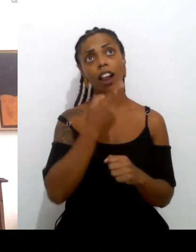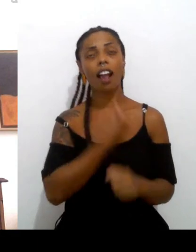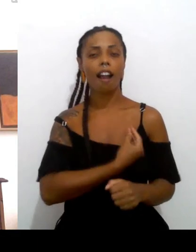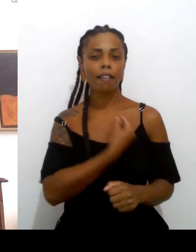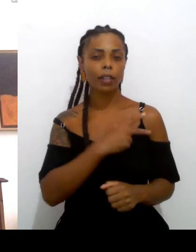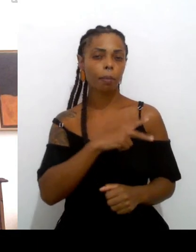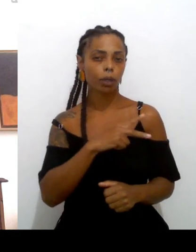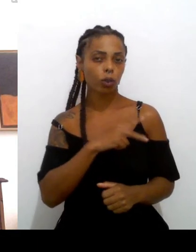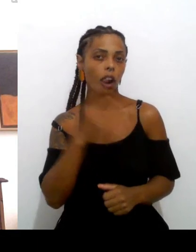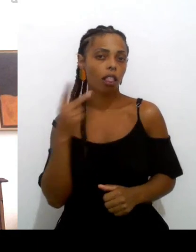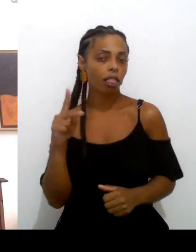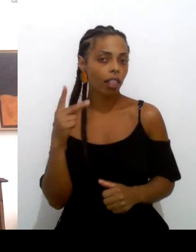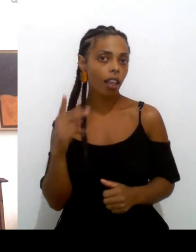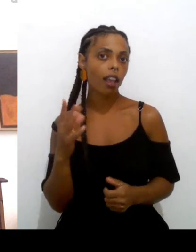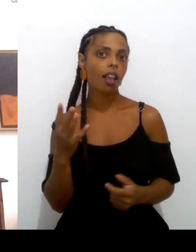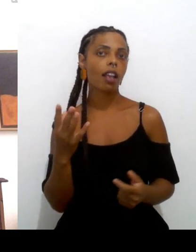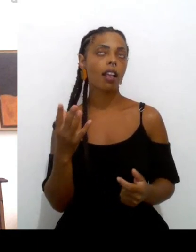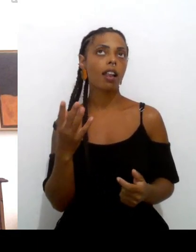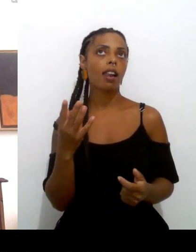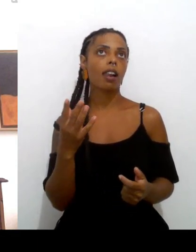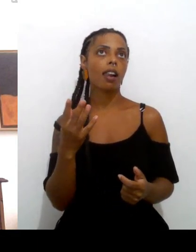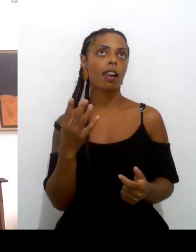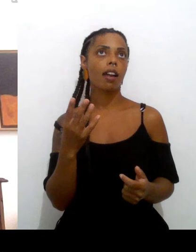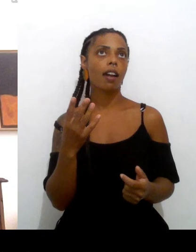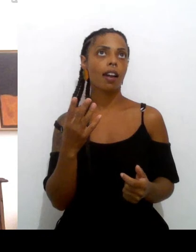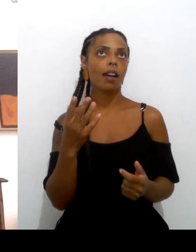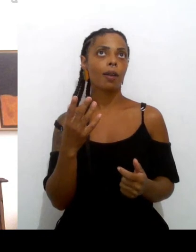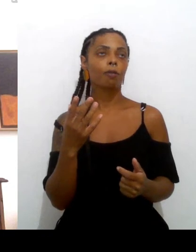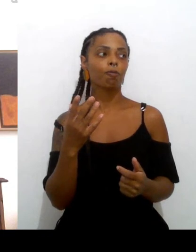privada era